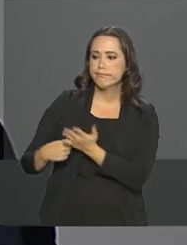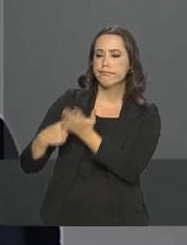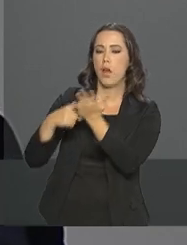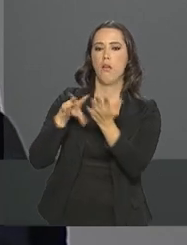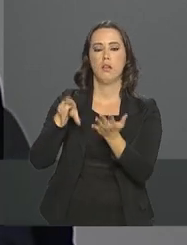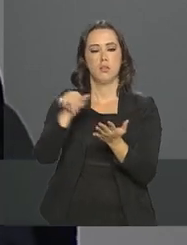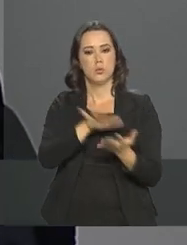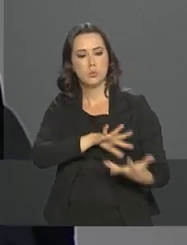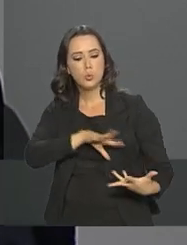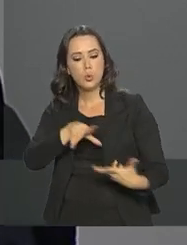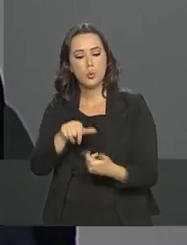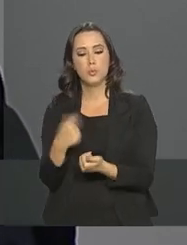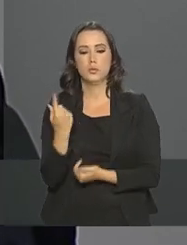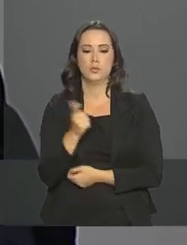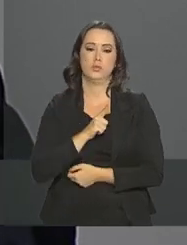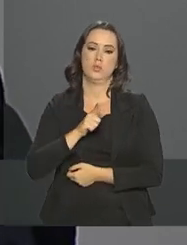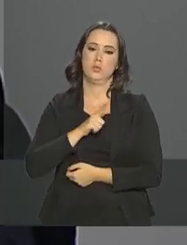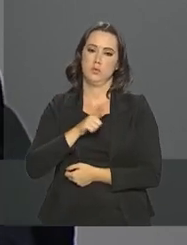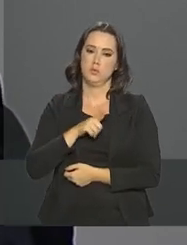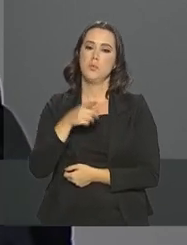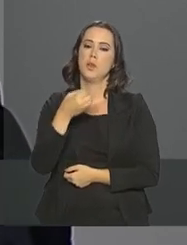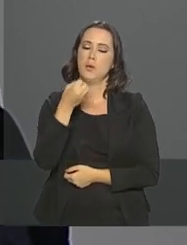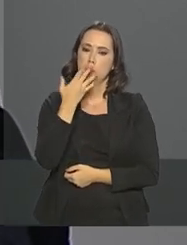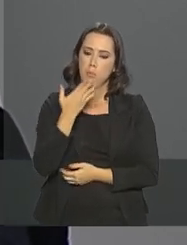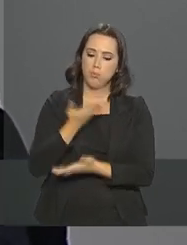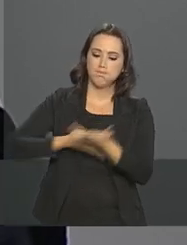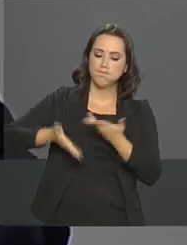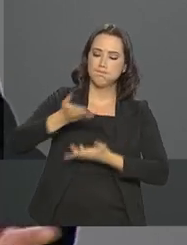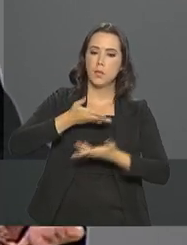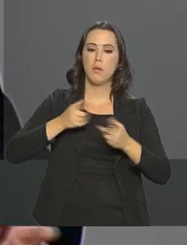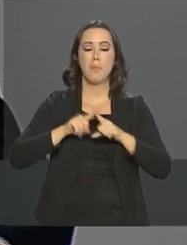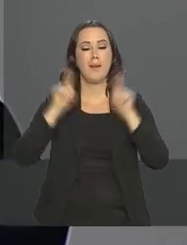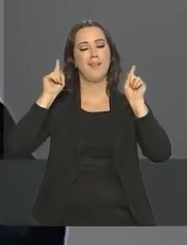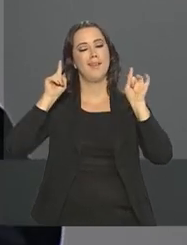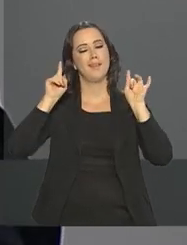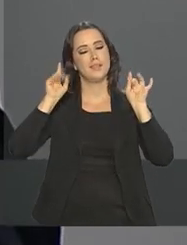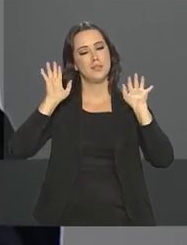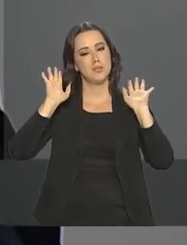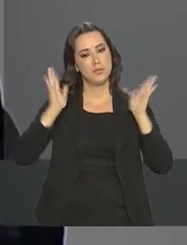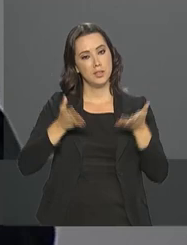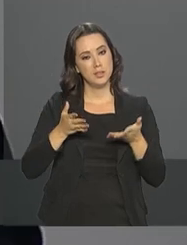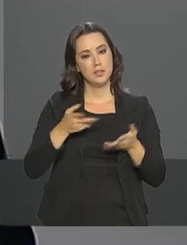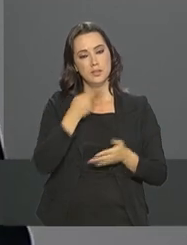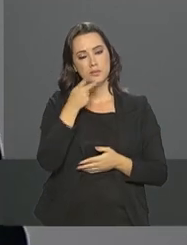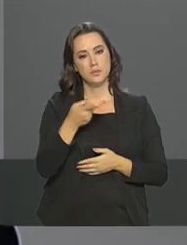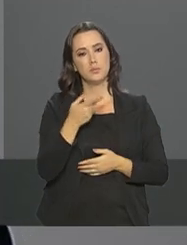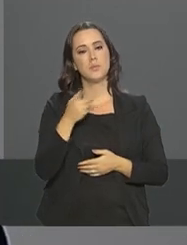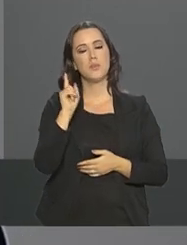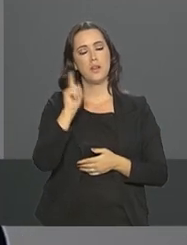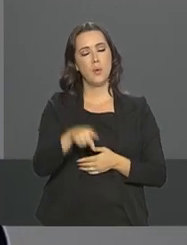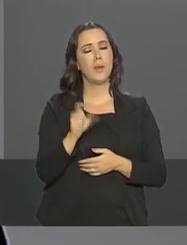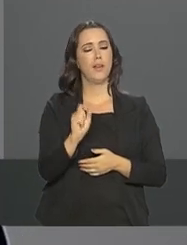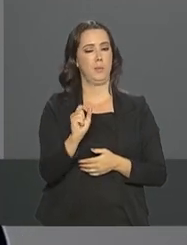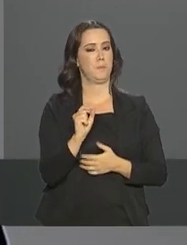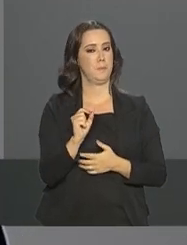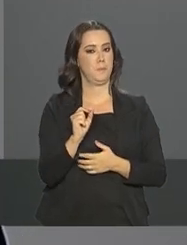nós temos tido o melhor é relacionamento mas tudo isso meus amigos fruto